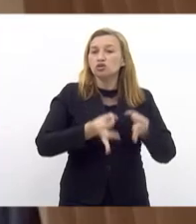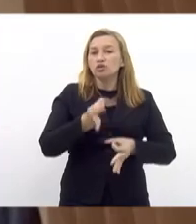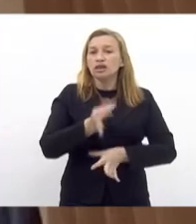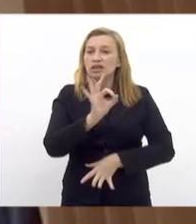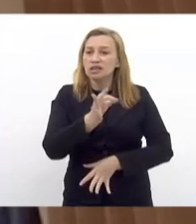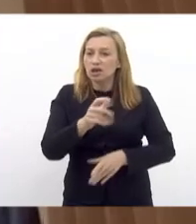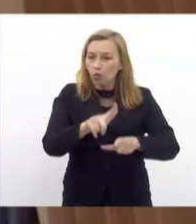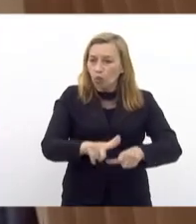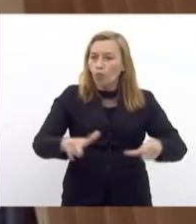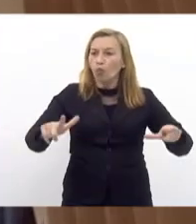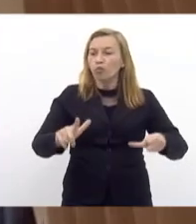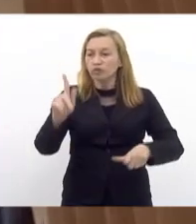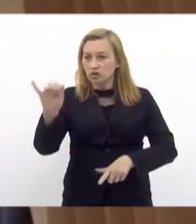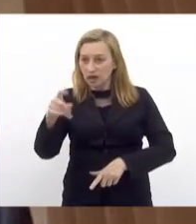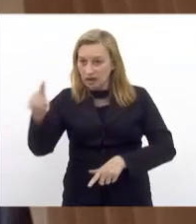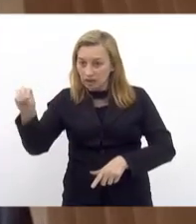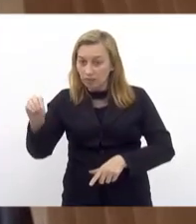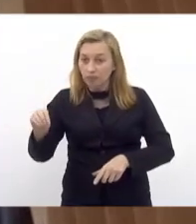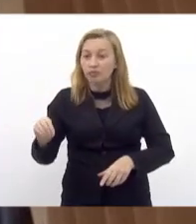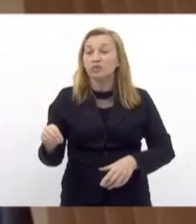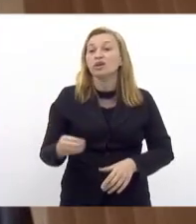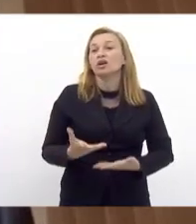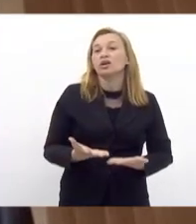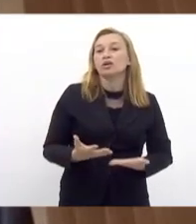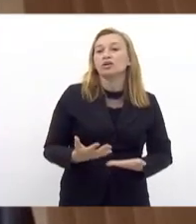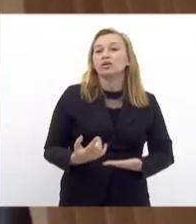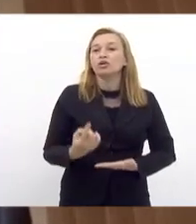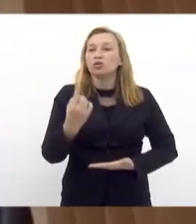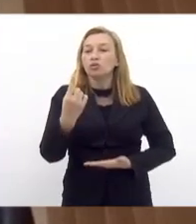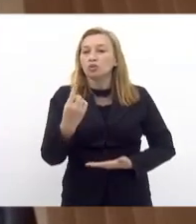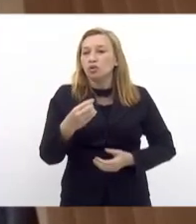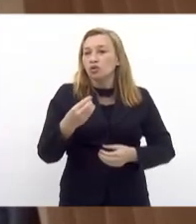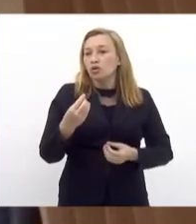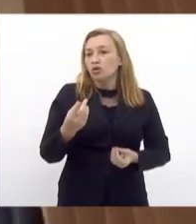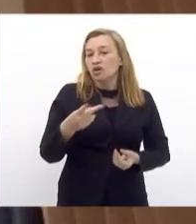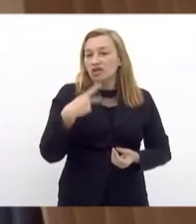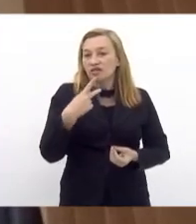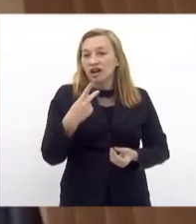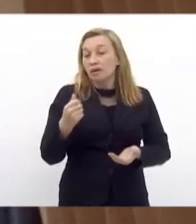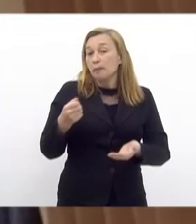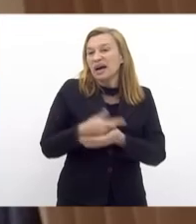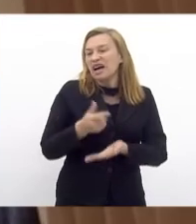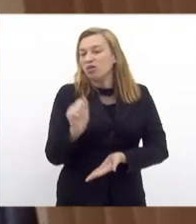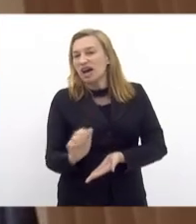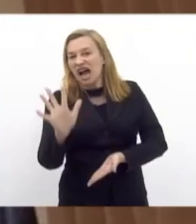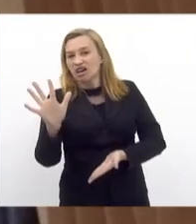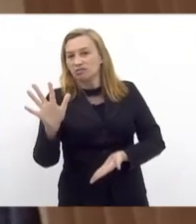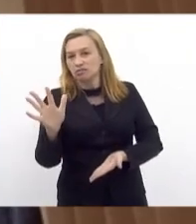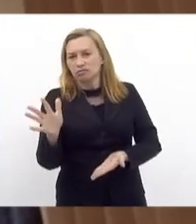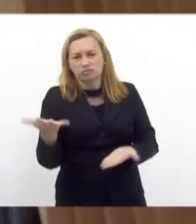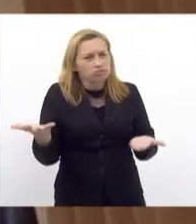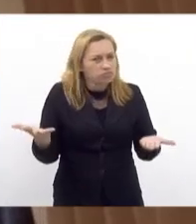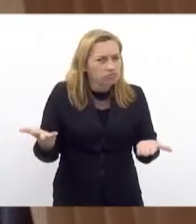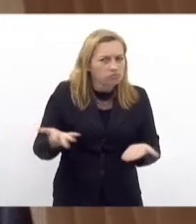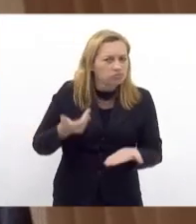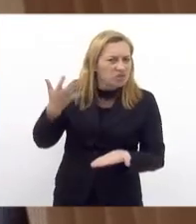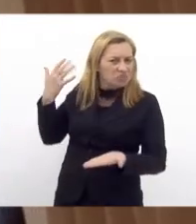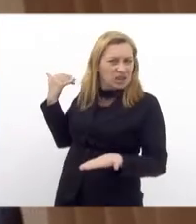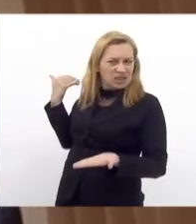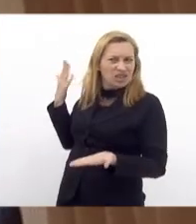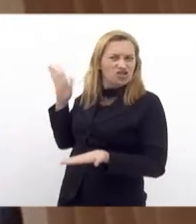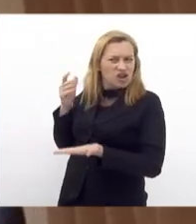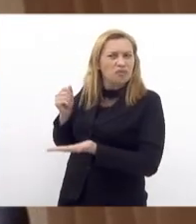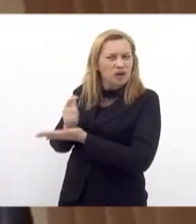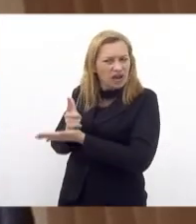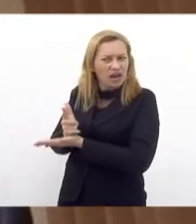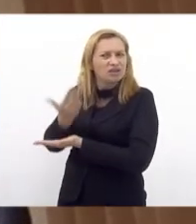o esvaziamento do Galeão. Entre elas, uma das justificativas é que eles pagaram muito caro pelo outorga. Isso ficou no passado, eles já pagaram, já